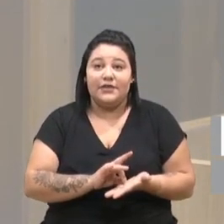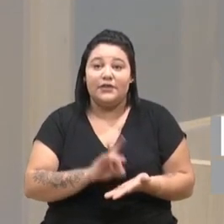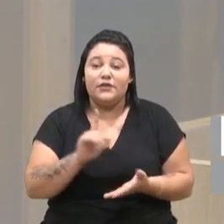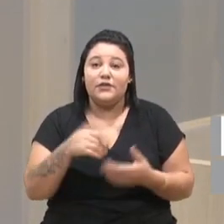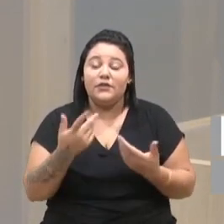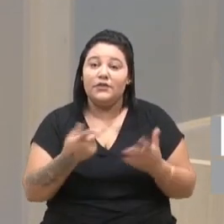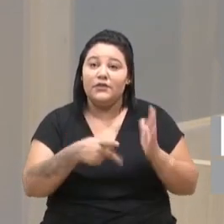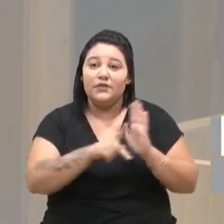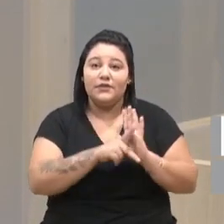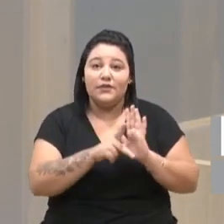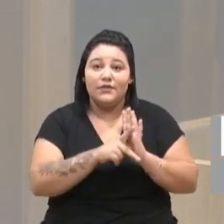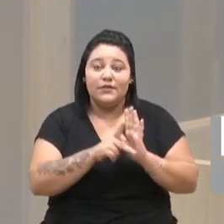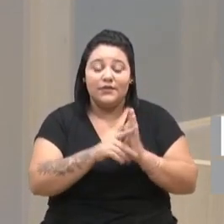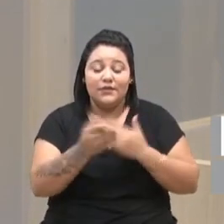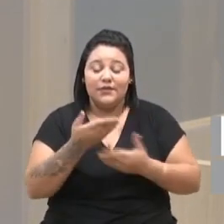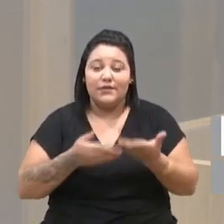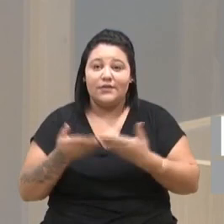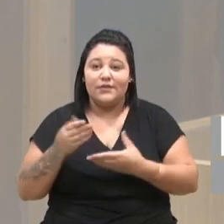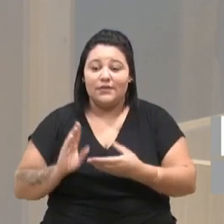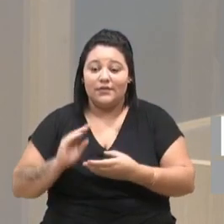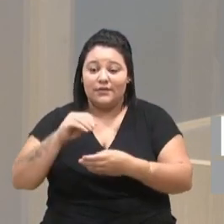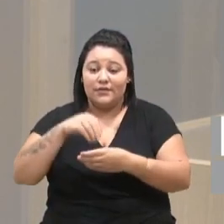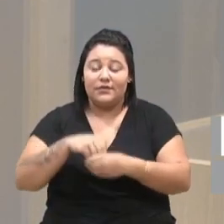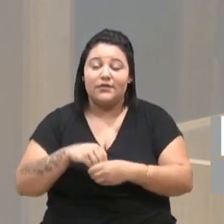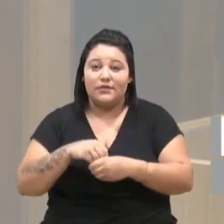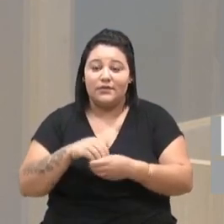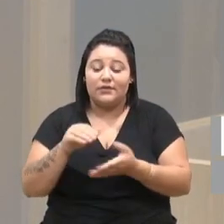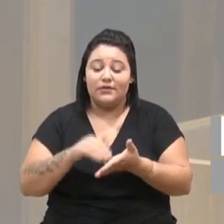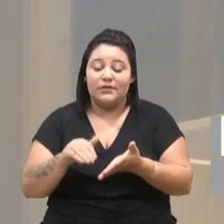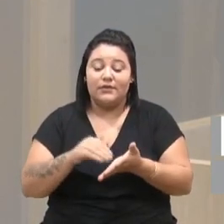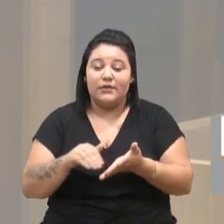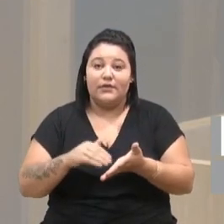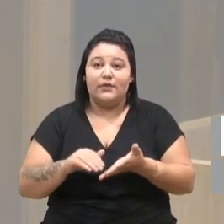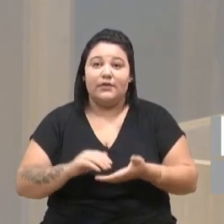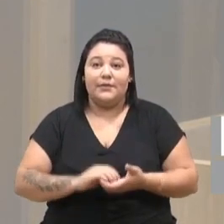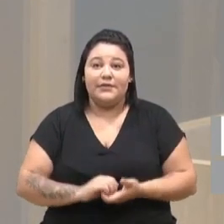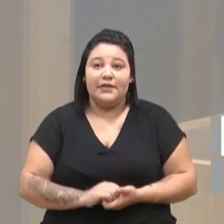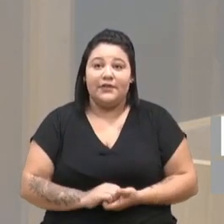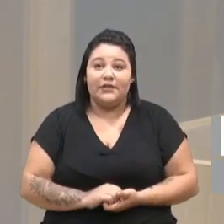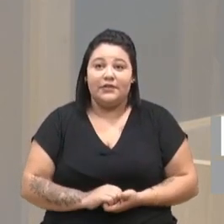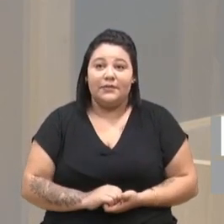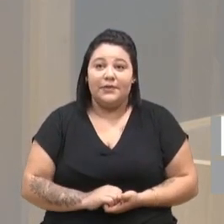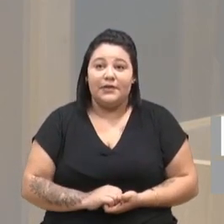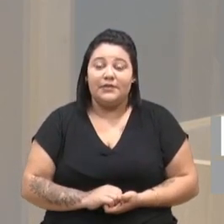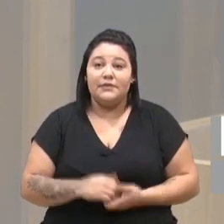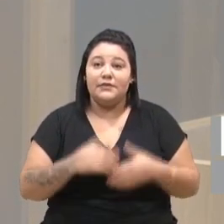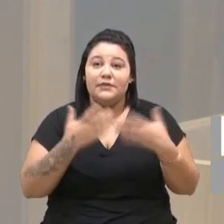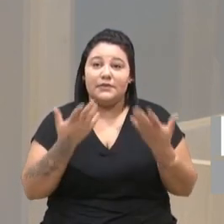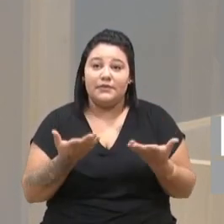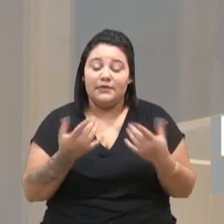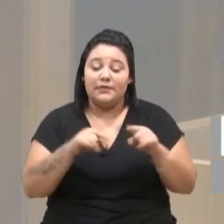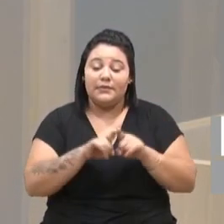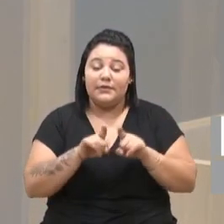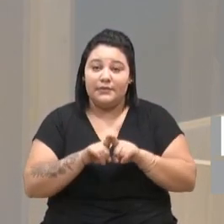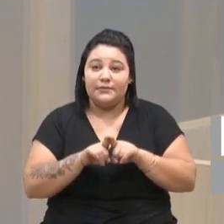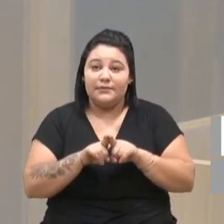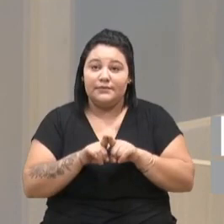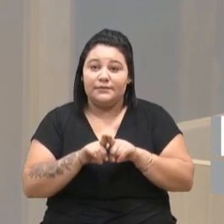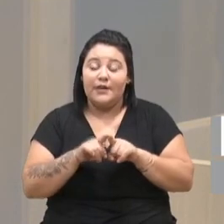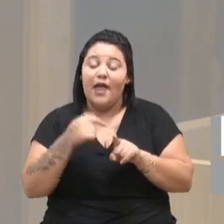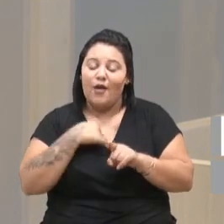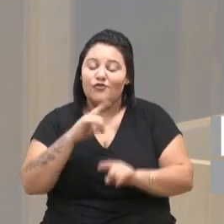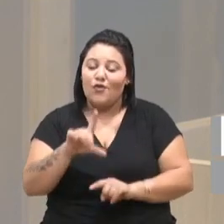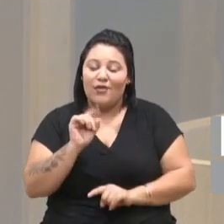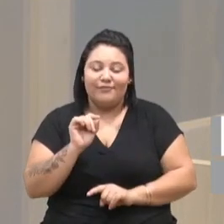próprio atendimento no gabinete. Bom, optei por não tirar férias e foi um mês